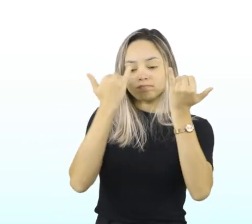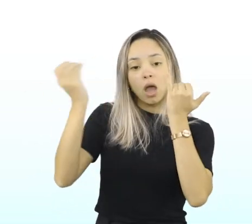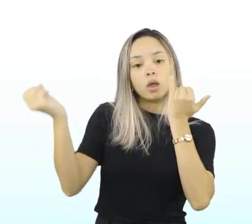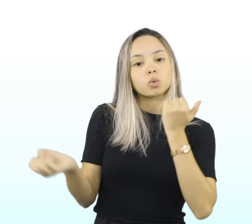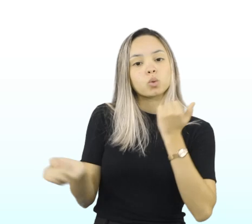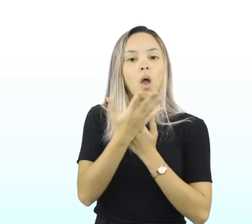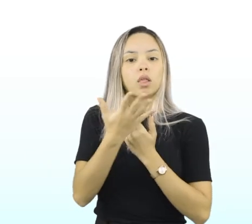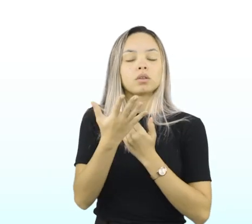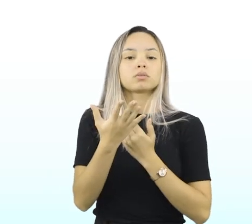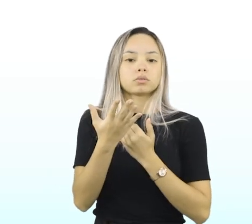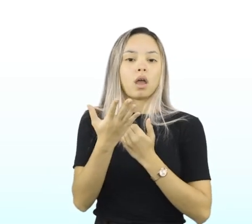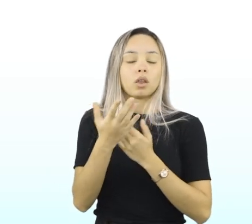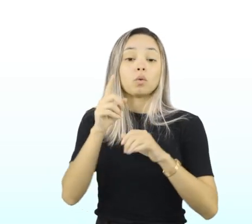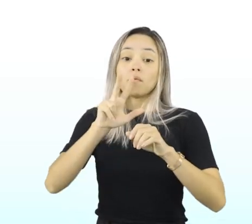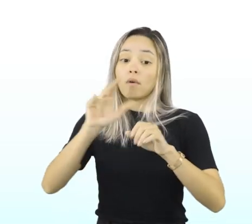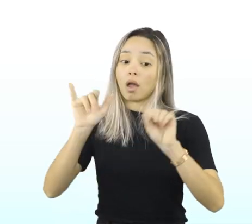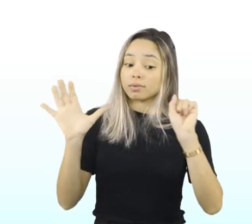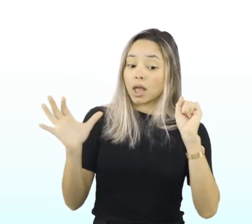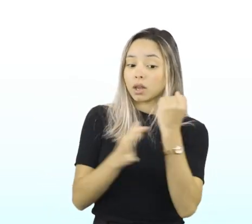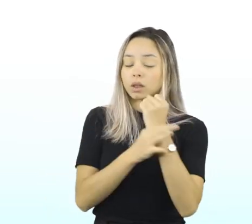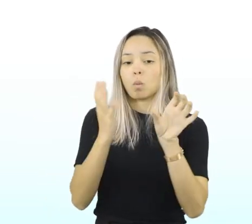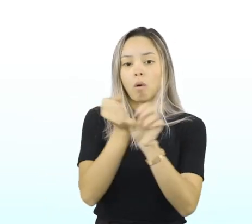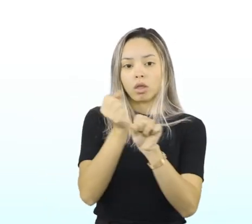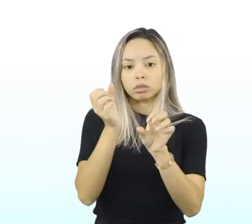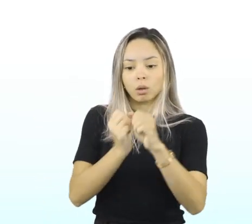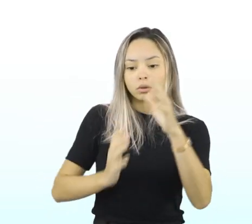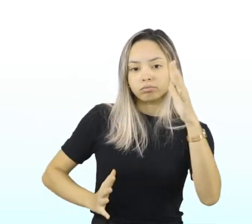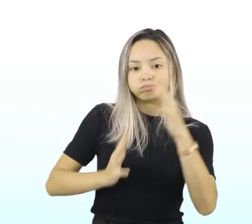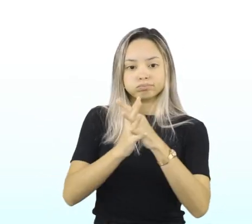atualizado, porque você garante uma nota